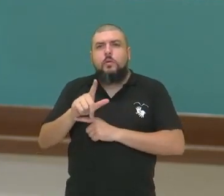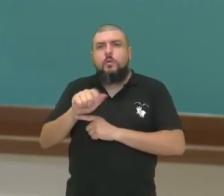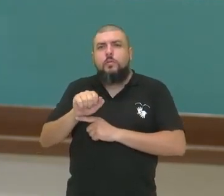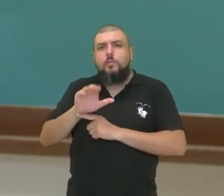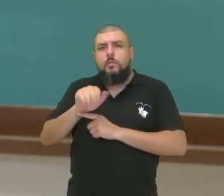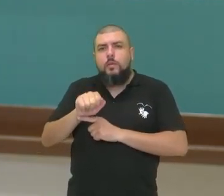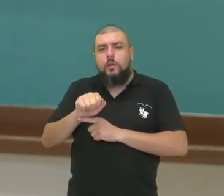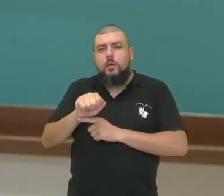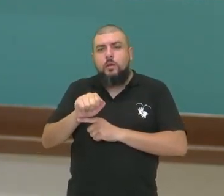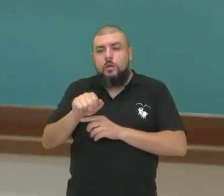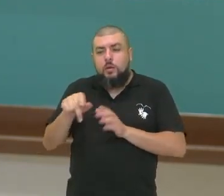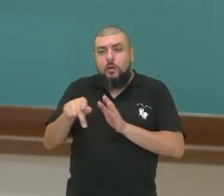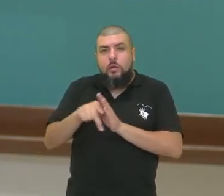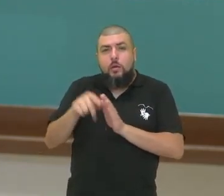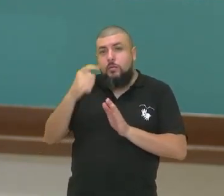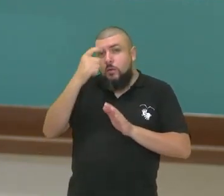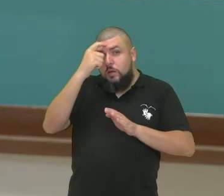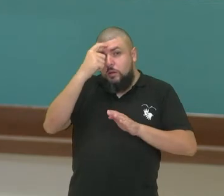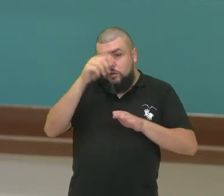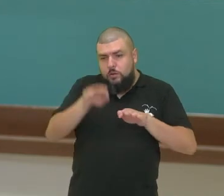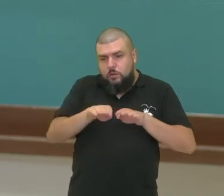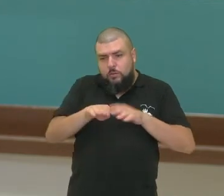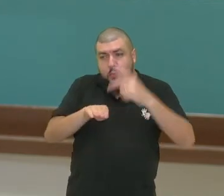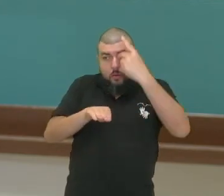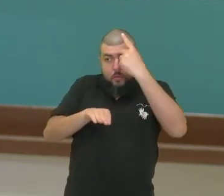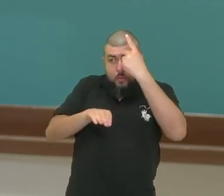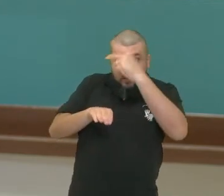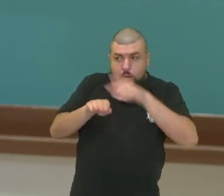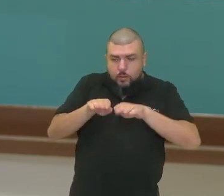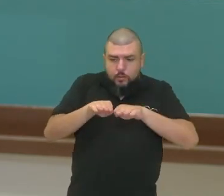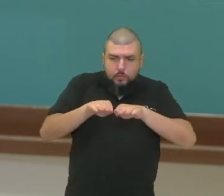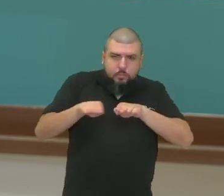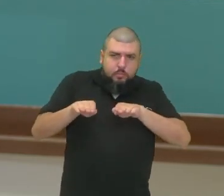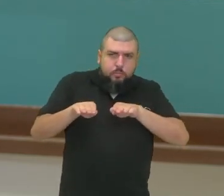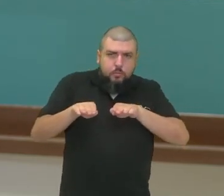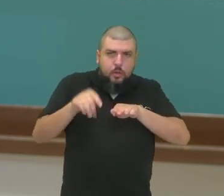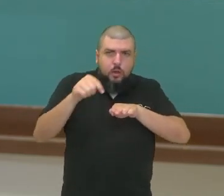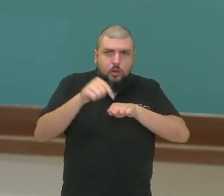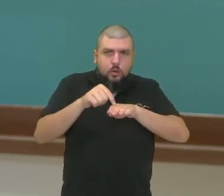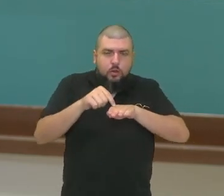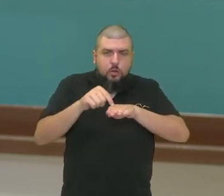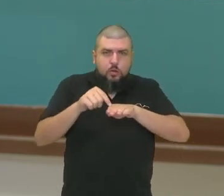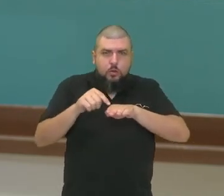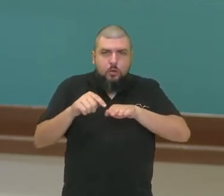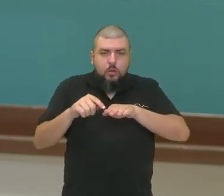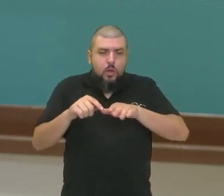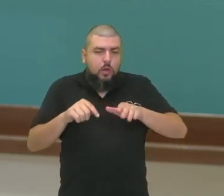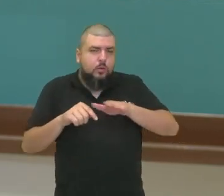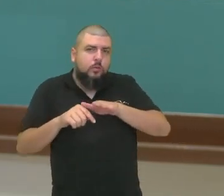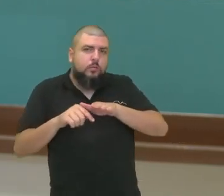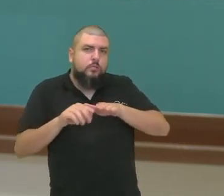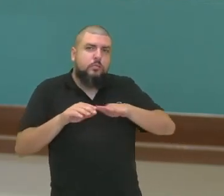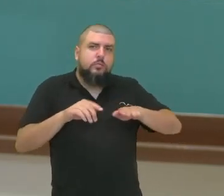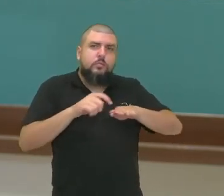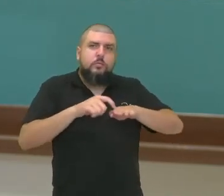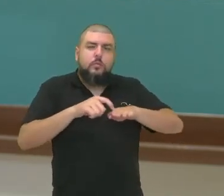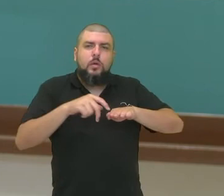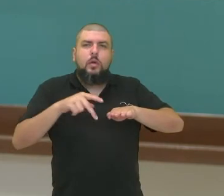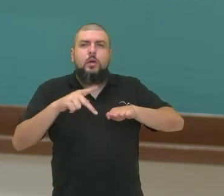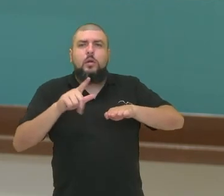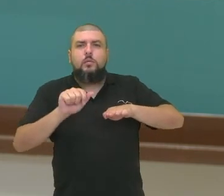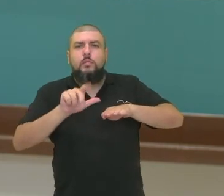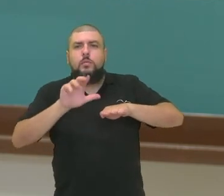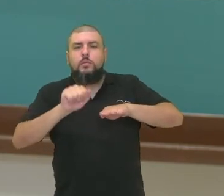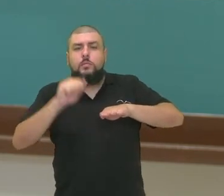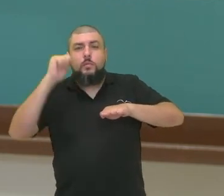a leste, e a placa africana, que está a oeste. Então ali na região ali do chamado chifre da África, né, está sendo